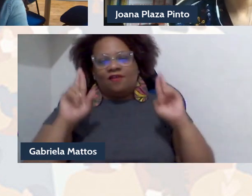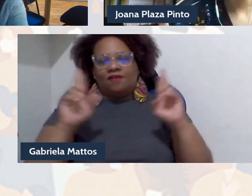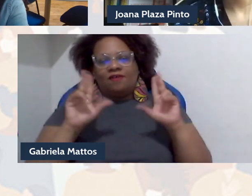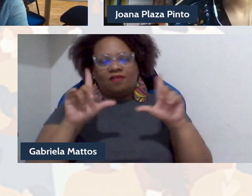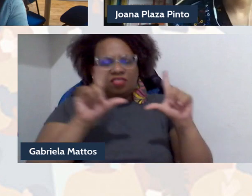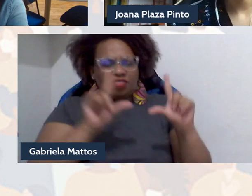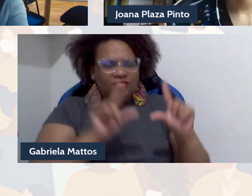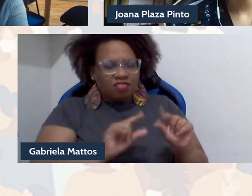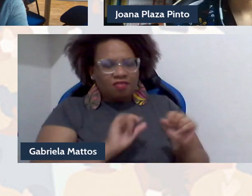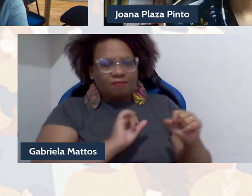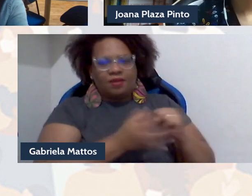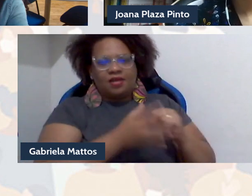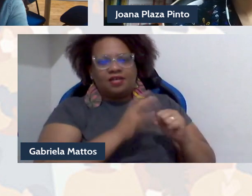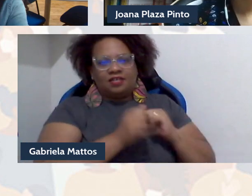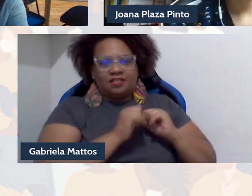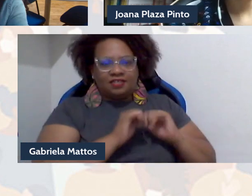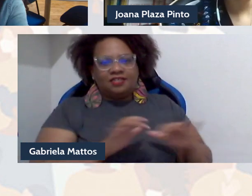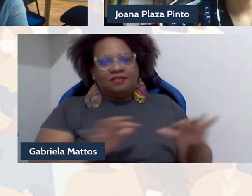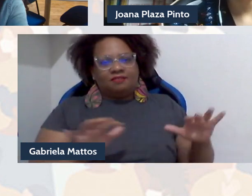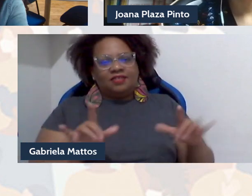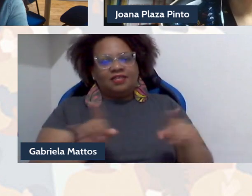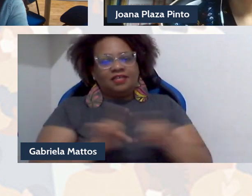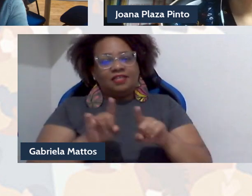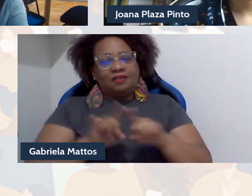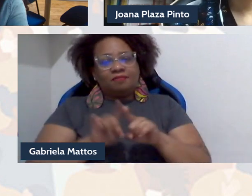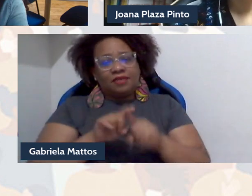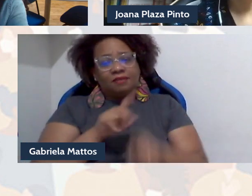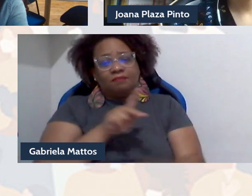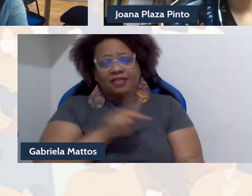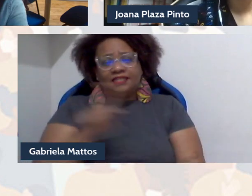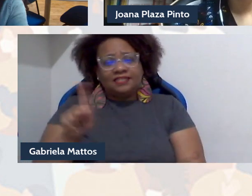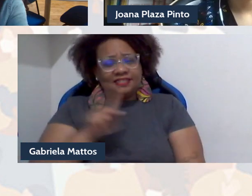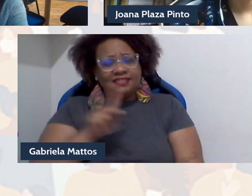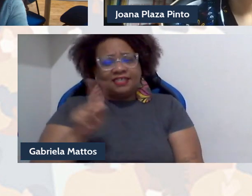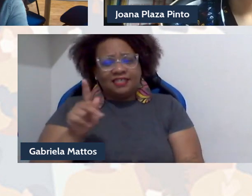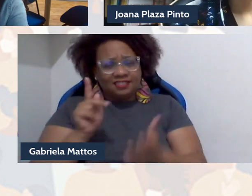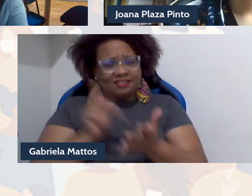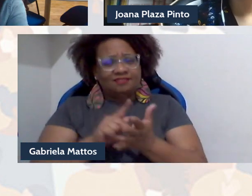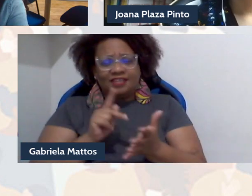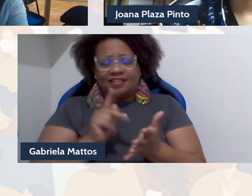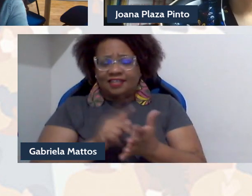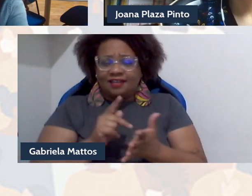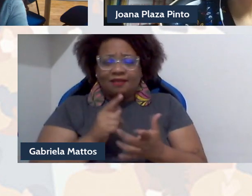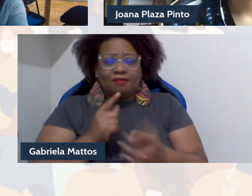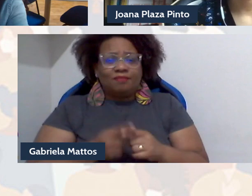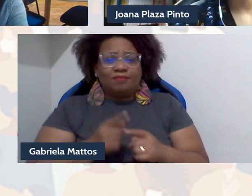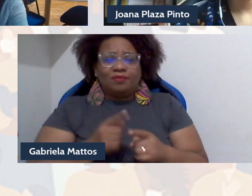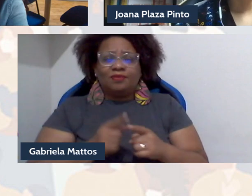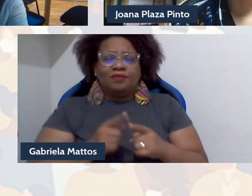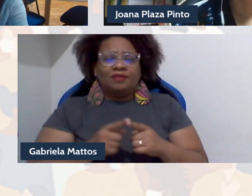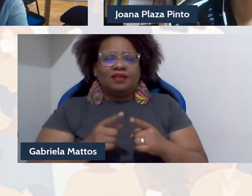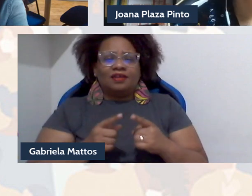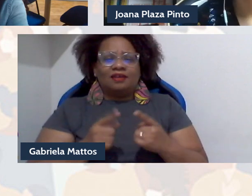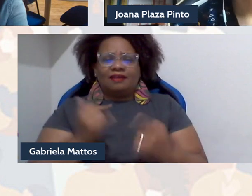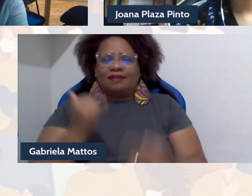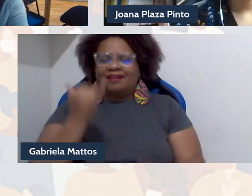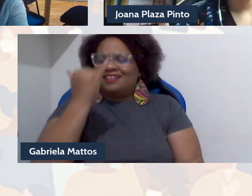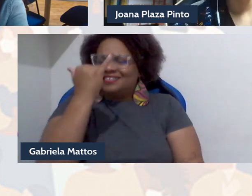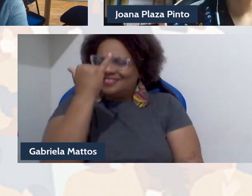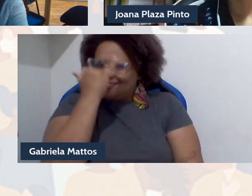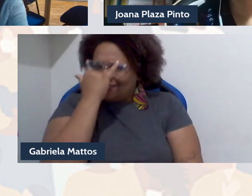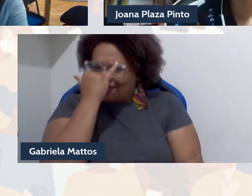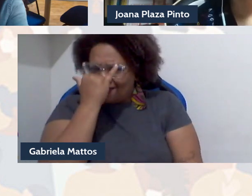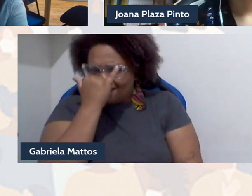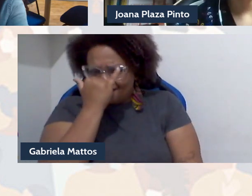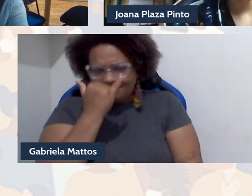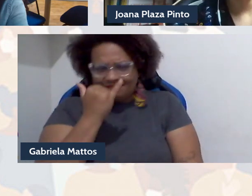e também do presidente, porque realmente a gente calhou de ter o azar, né, de ter